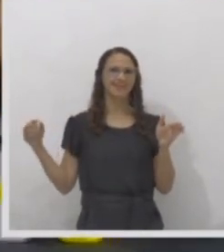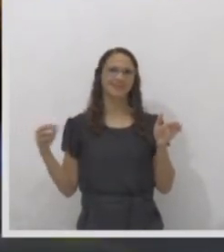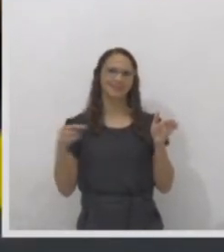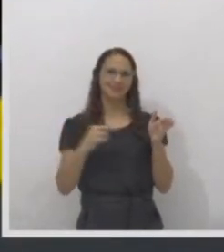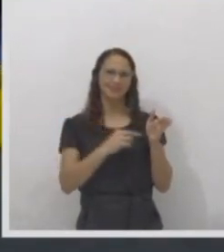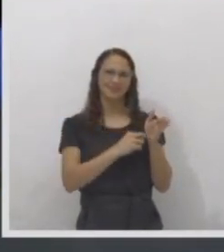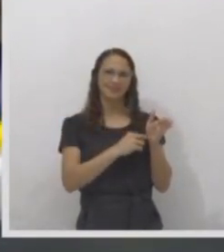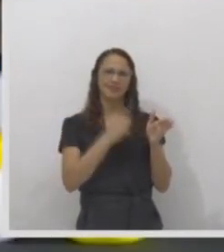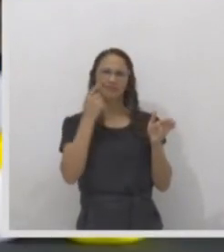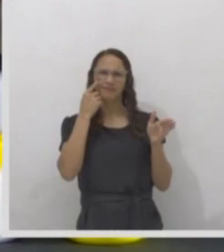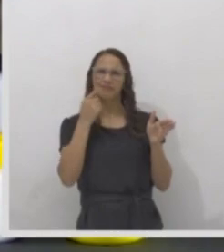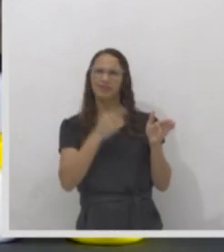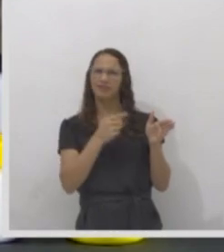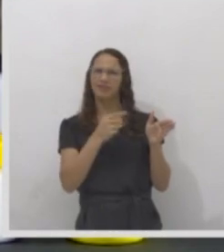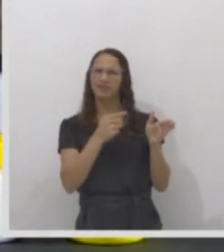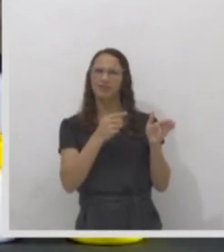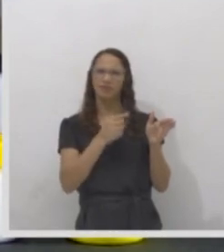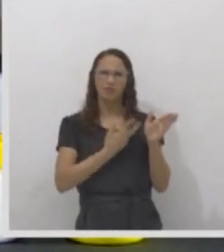eu precisei